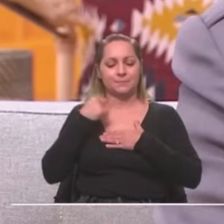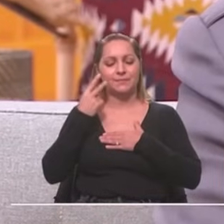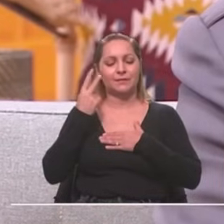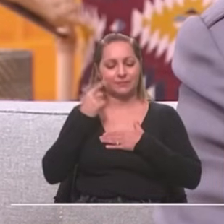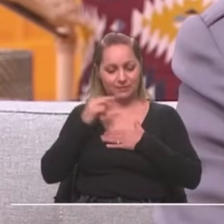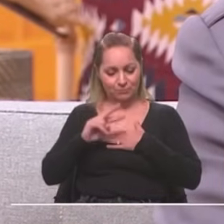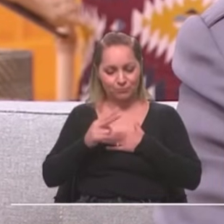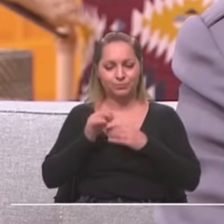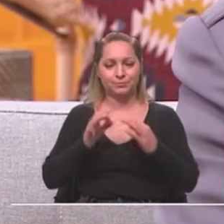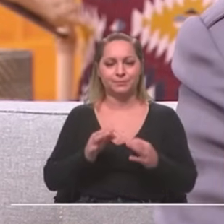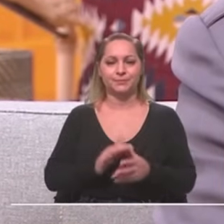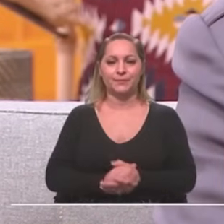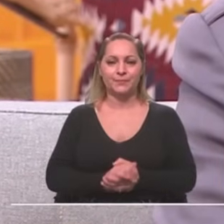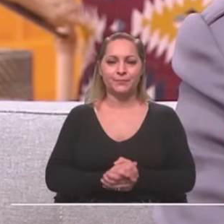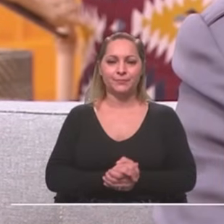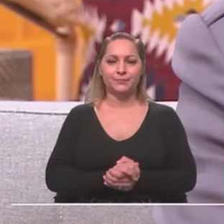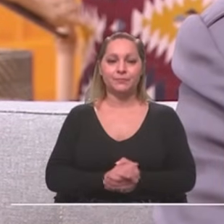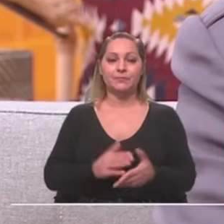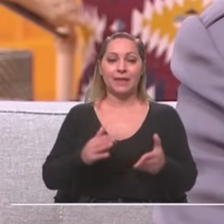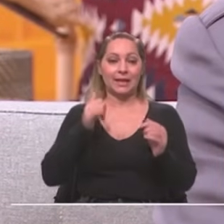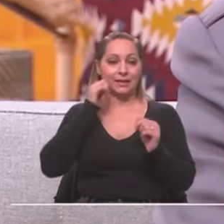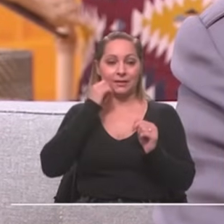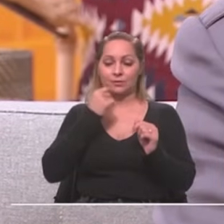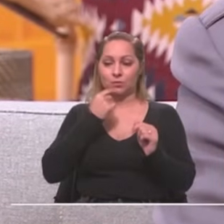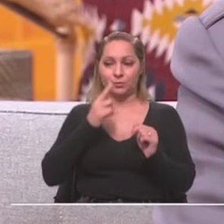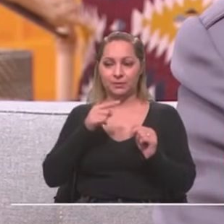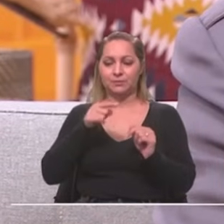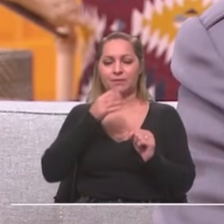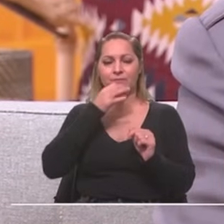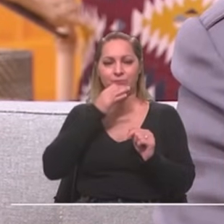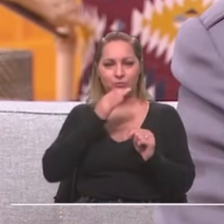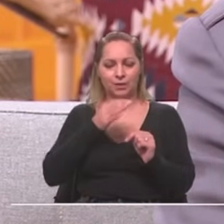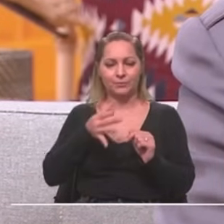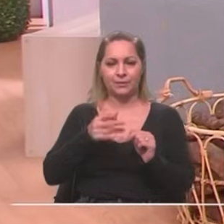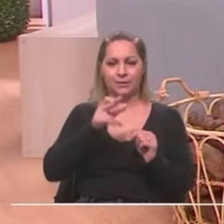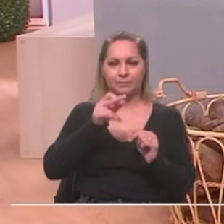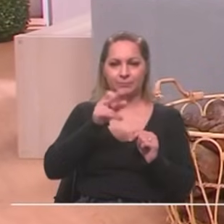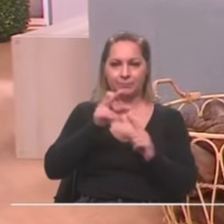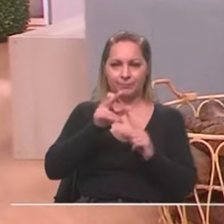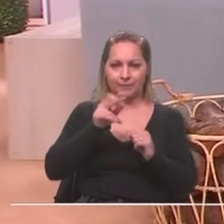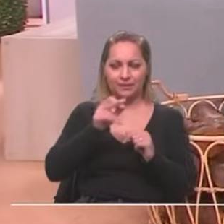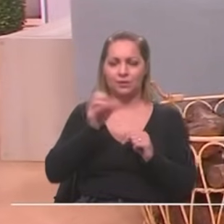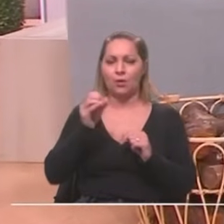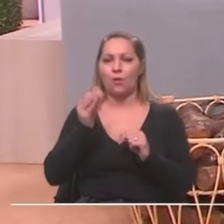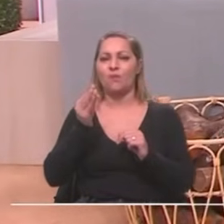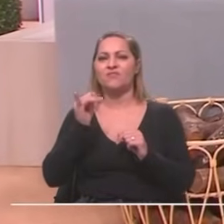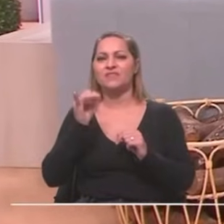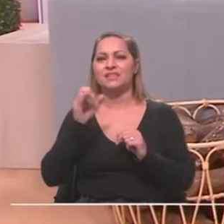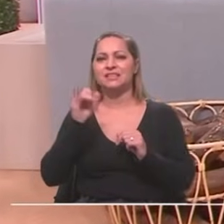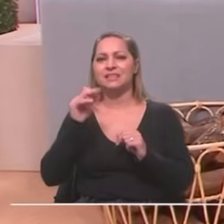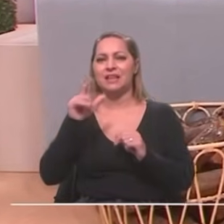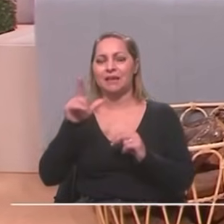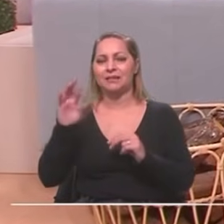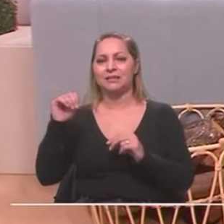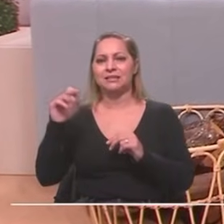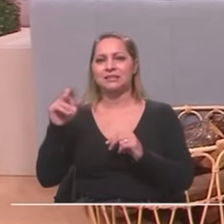a vida das pessoas, não é? Estes impactos. Para quem não percebe, já falou aí, há os praças, os oficiais e os sargentos. Qual é a função, de, por exemplo, dos